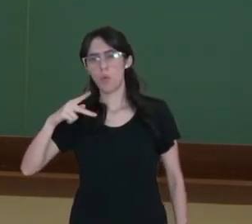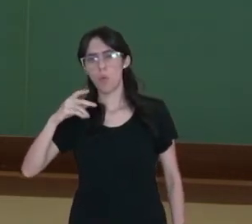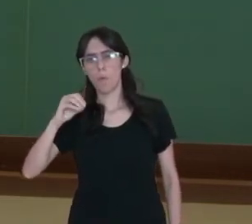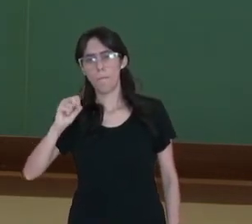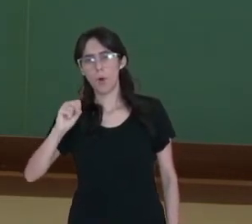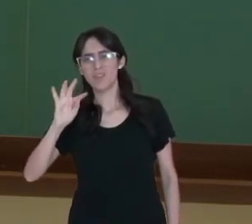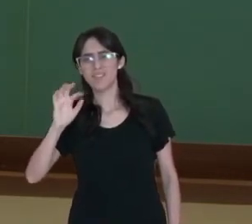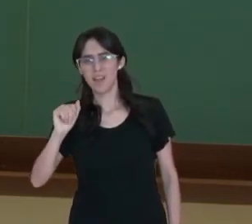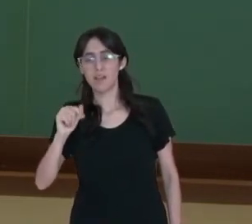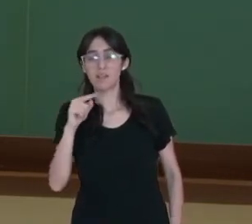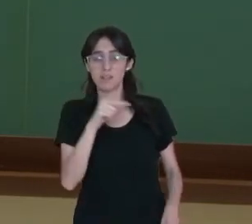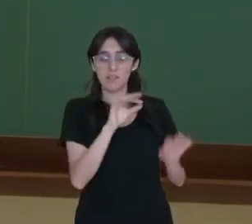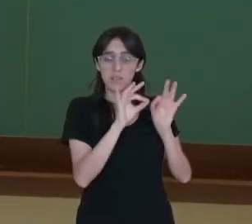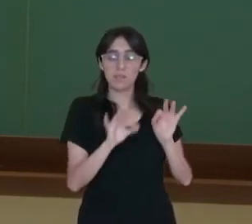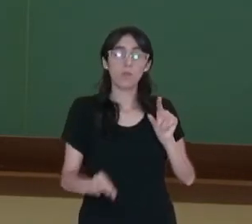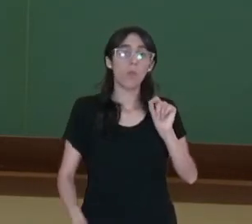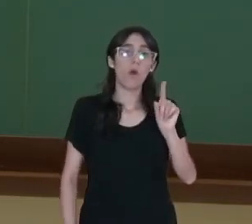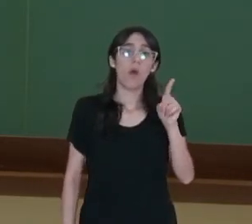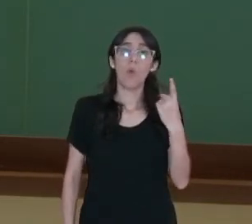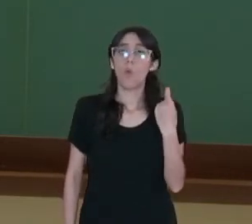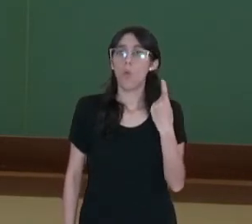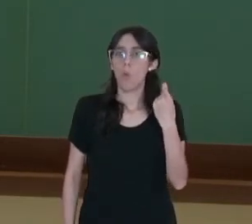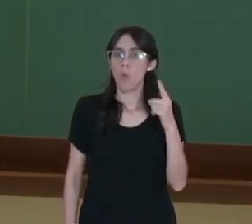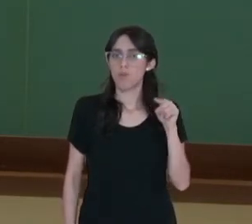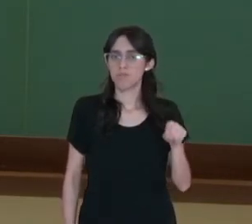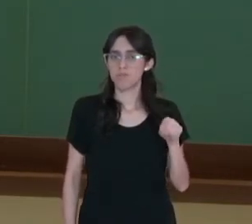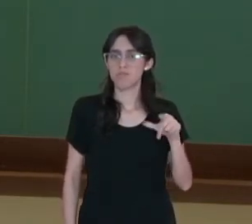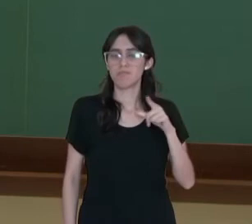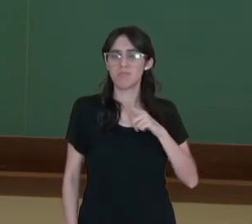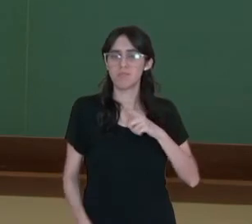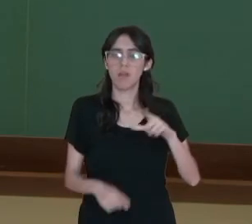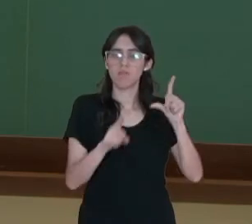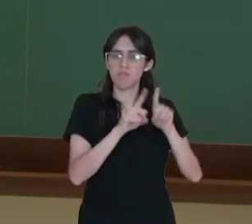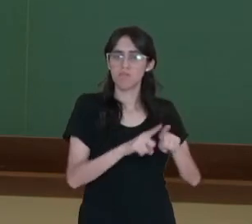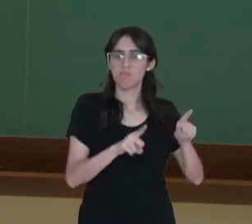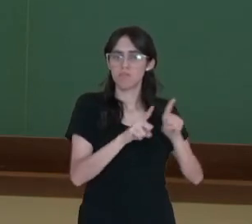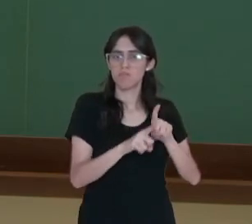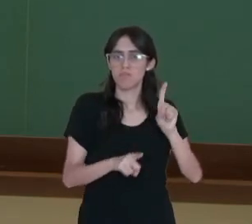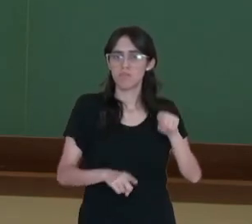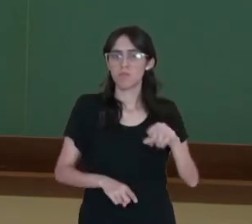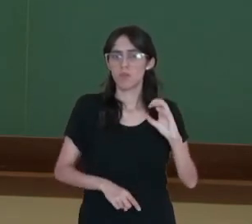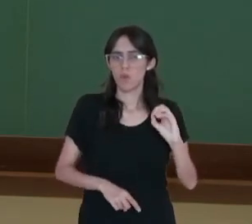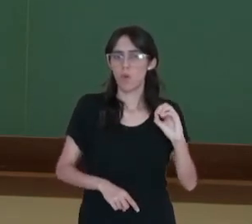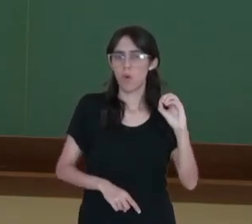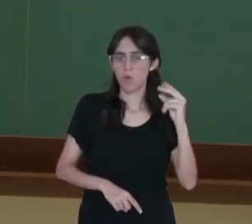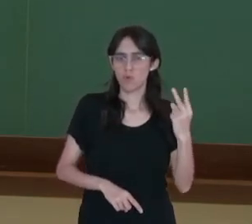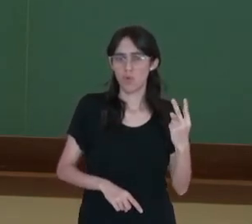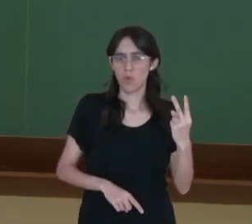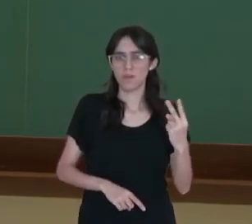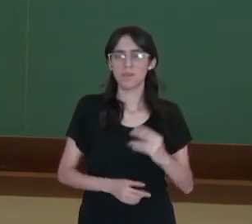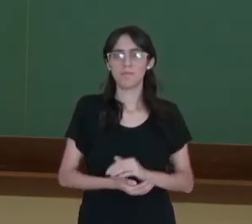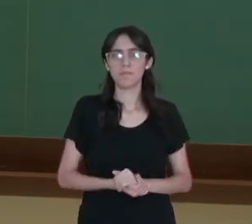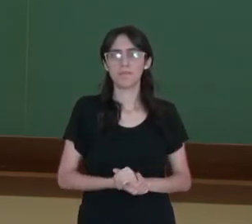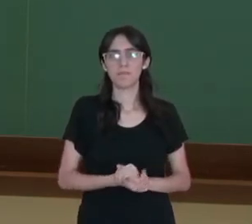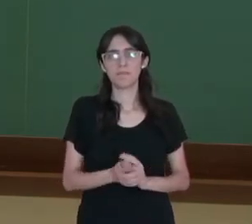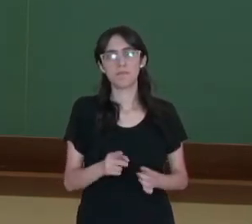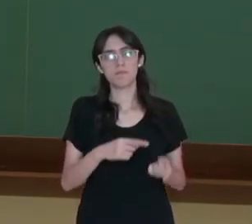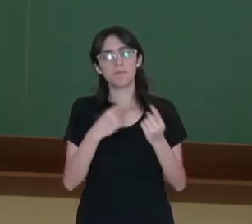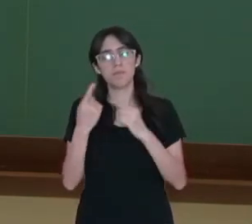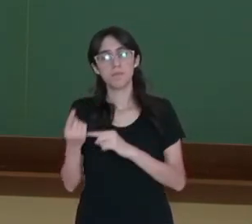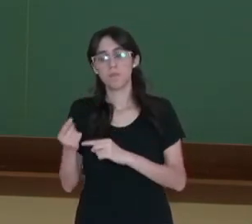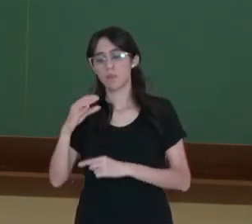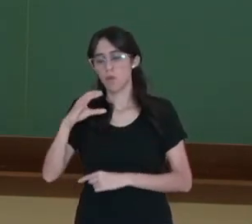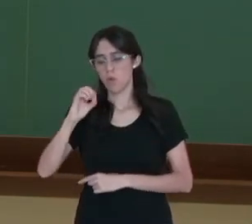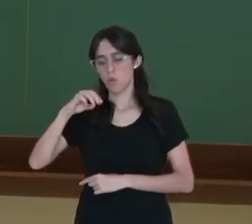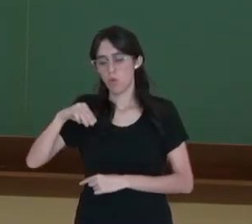simples é quando eu tenho um único elemento que se repete, como é o caso do O2, aqui do magnésio somente, magnésio sólido, e composto é quando eu